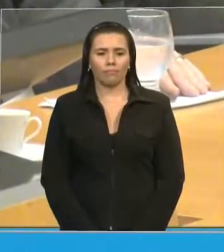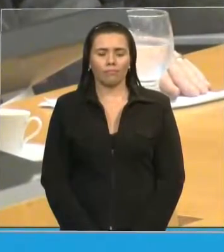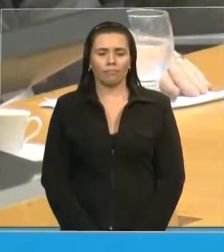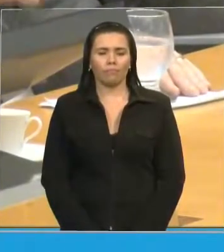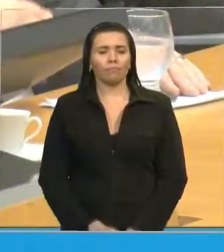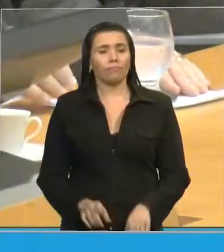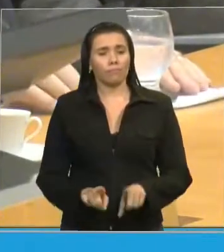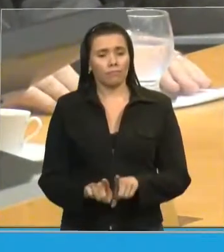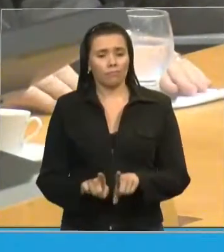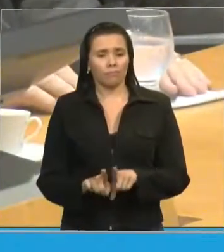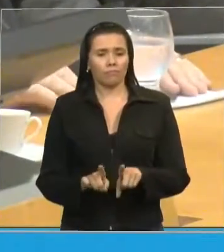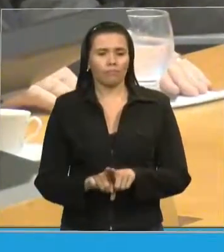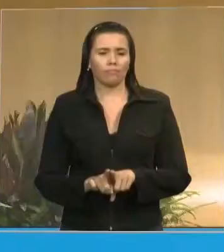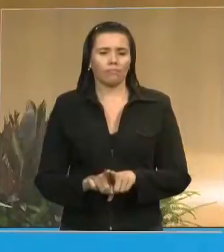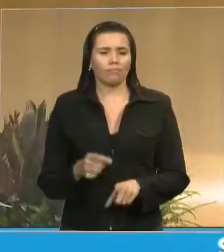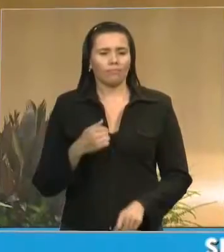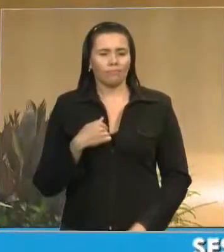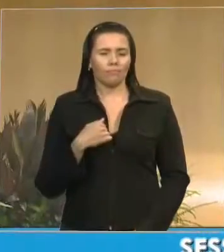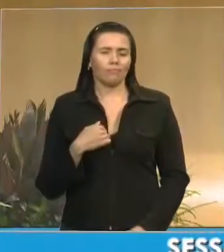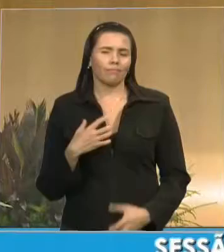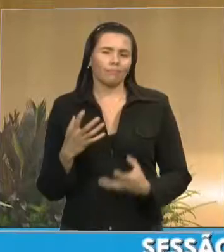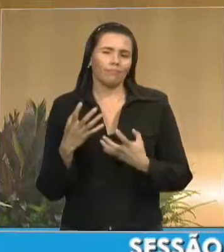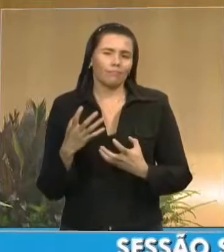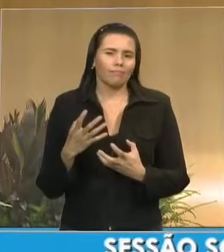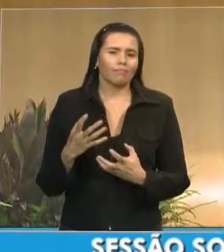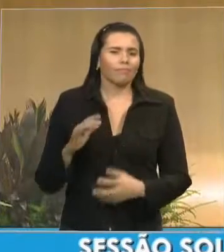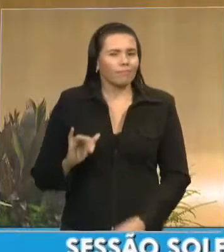furtando em roubar um pouquinho